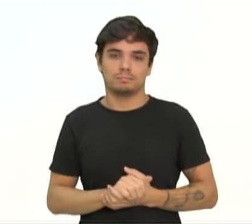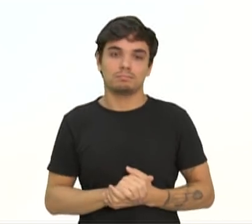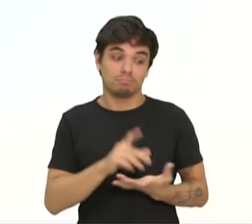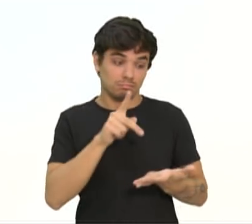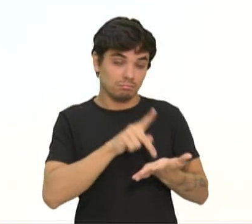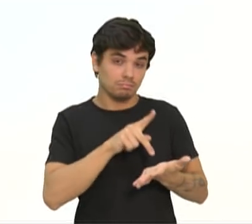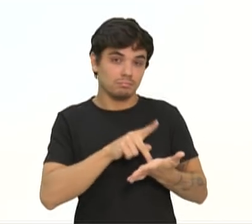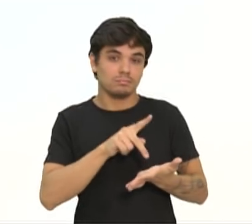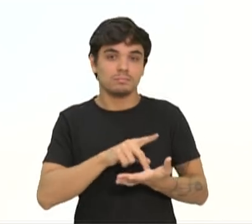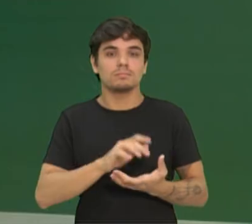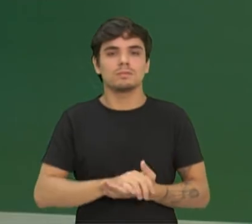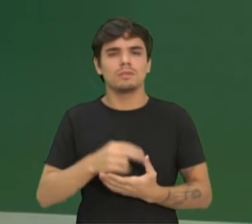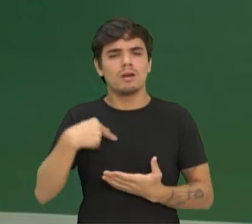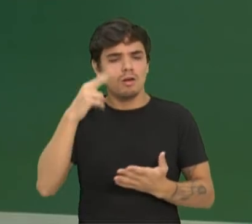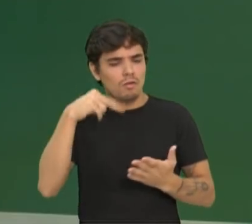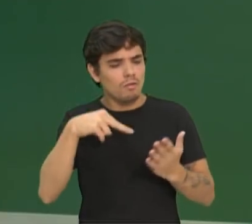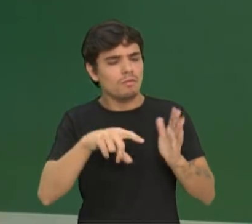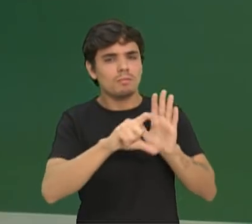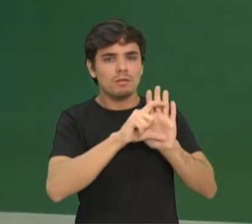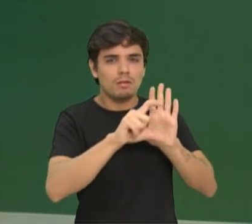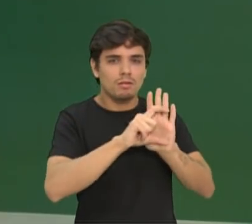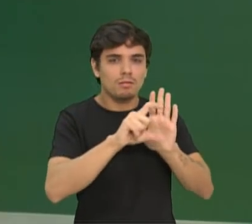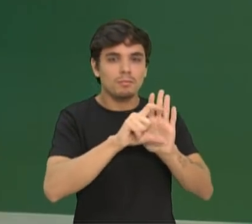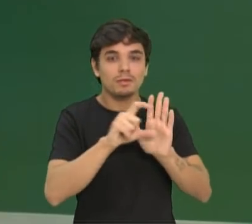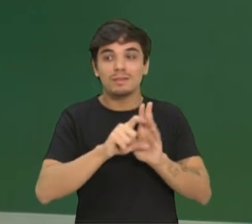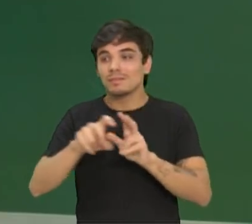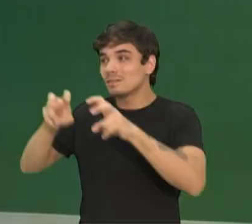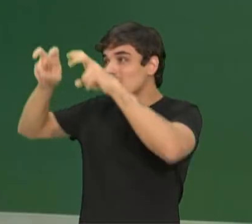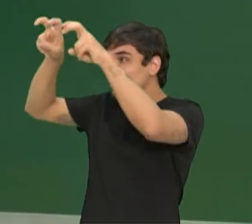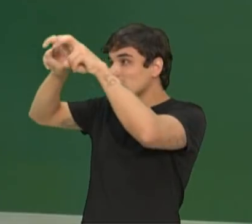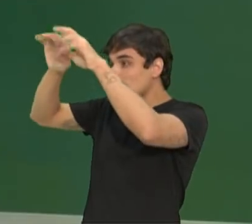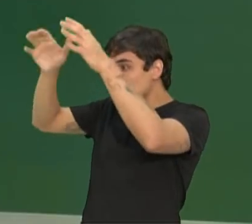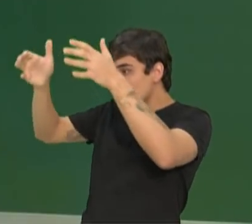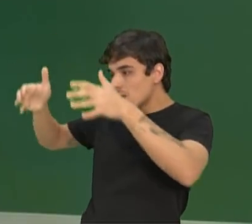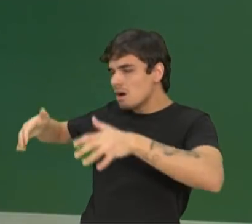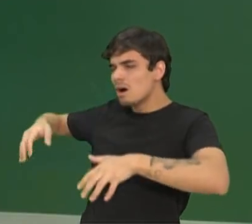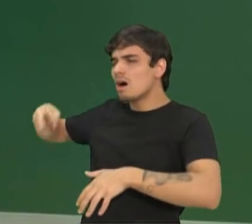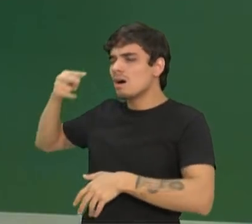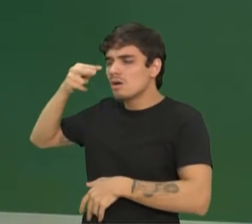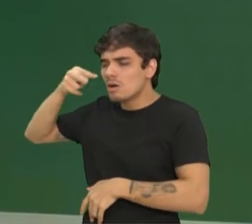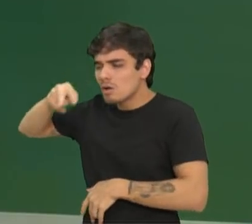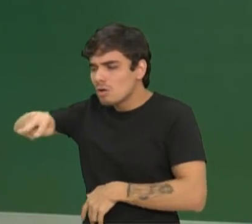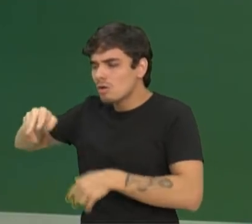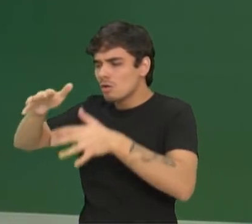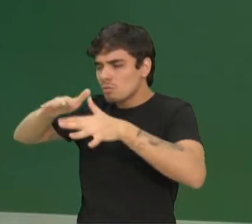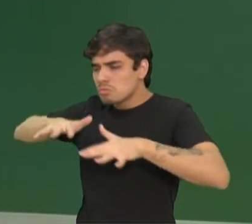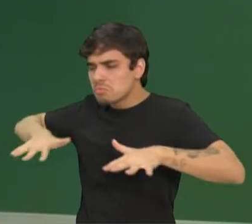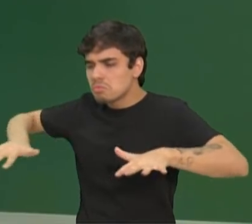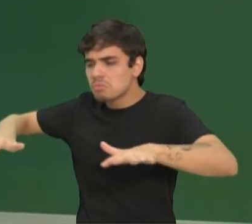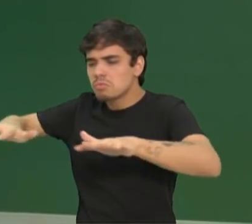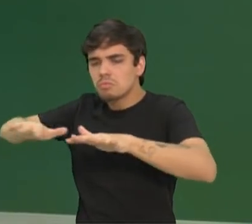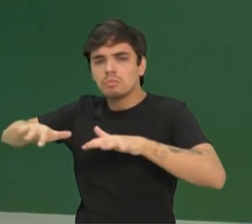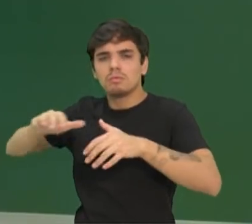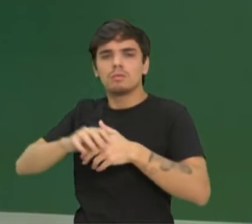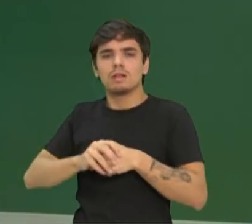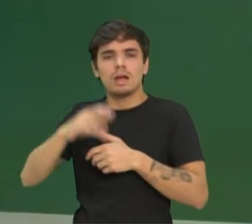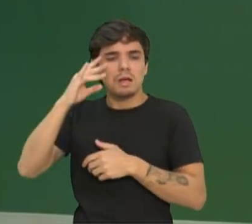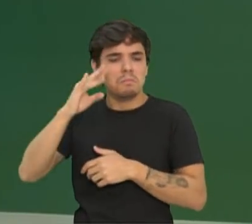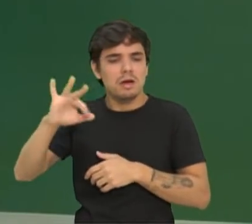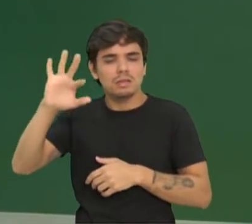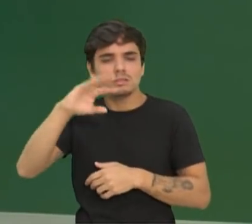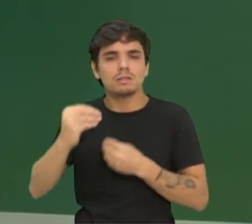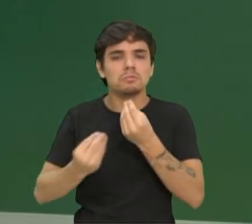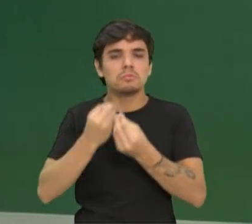Realmente, nós vimos no fragmento que eles ficavam no alto do morro, olhando para a ilha e imaginando algumas possibilidades do que